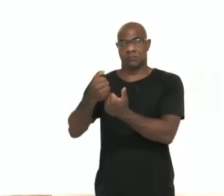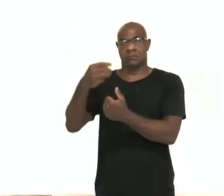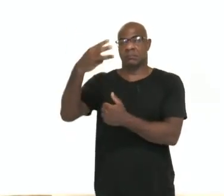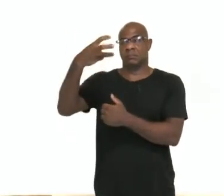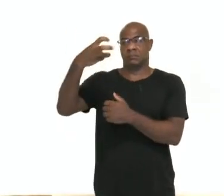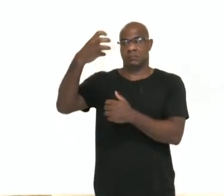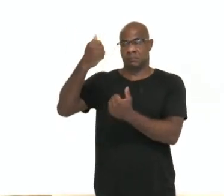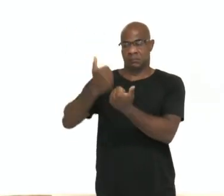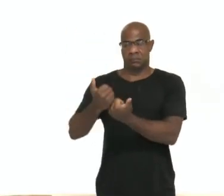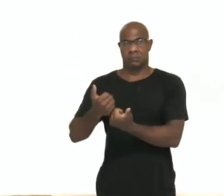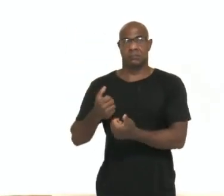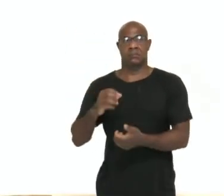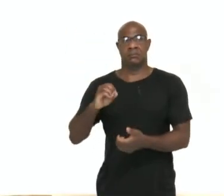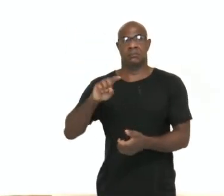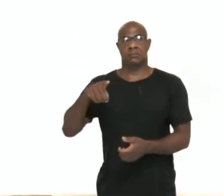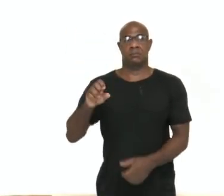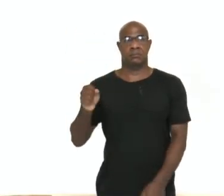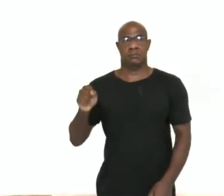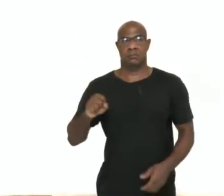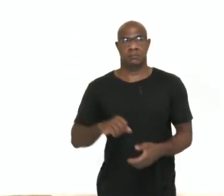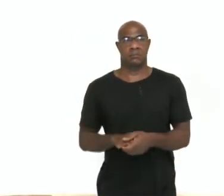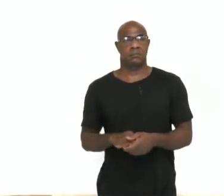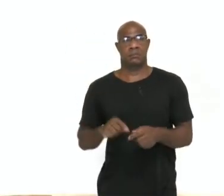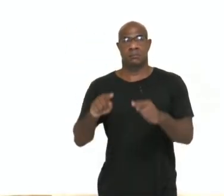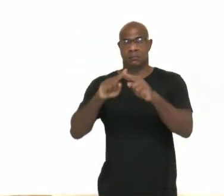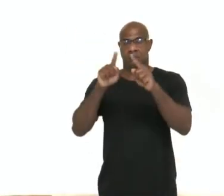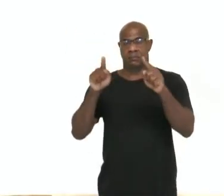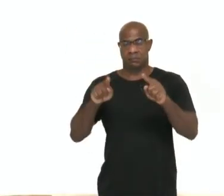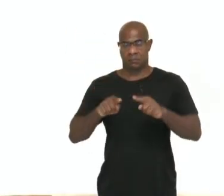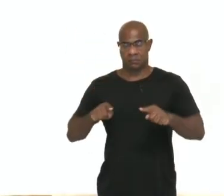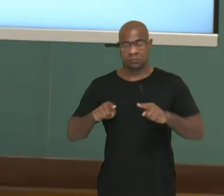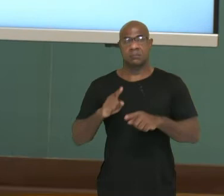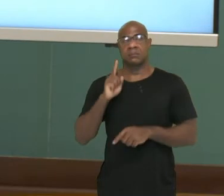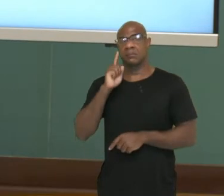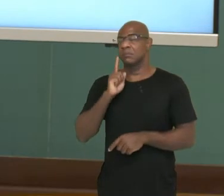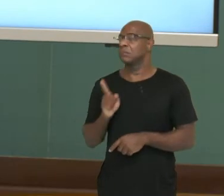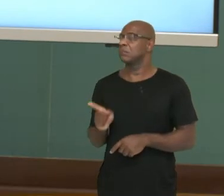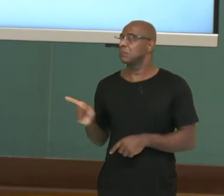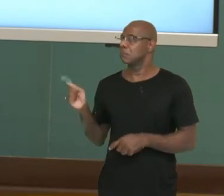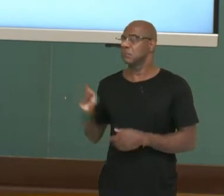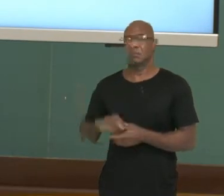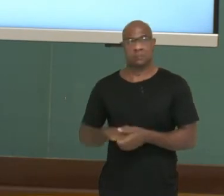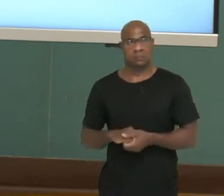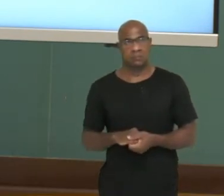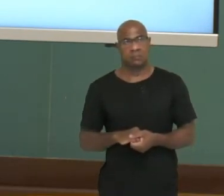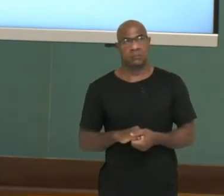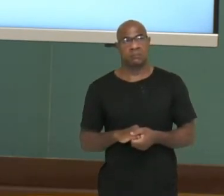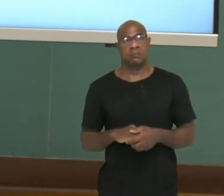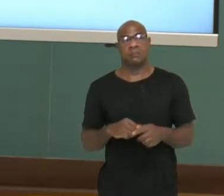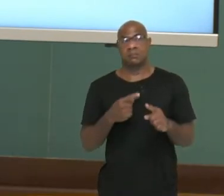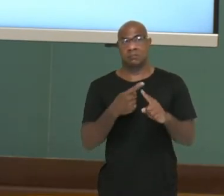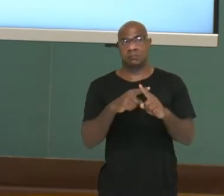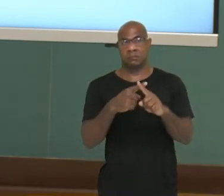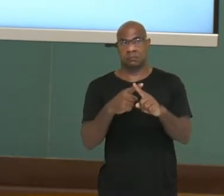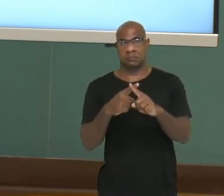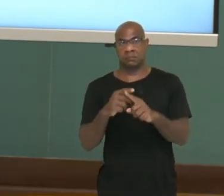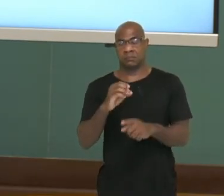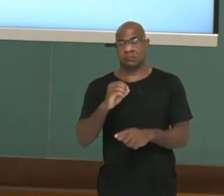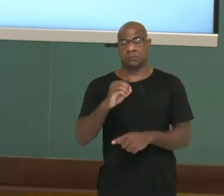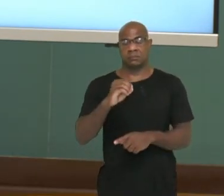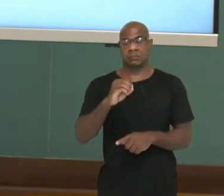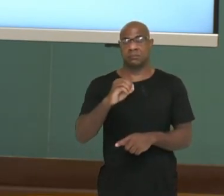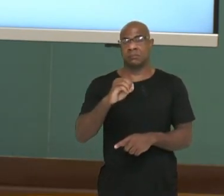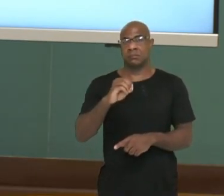0,8 é ohms. Só que esse 0,8 eu vou multiplicar vezes 0,6. 0,8 vezes